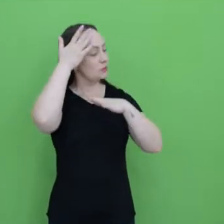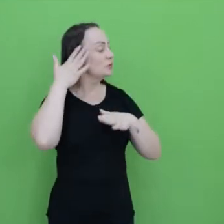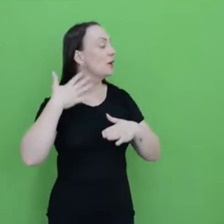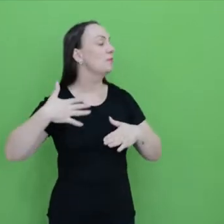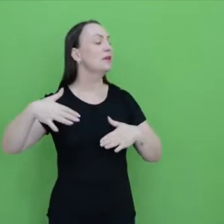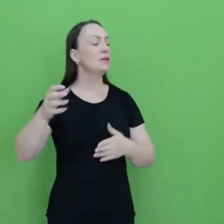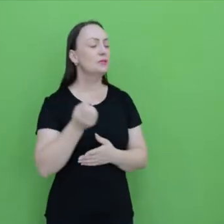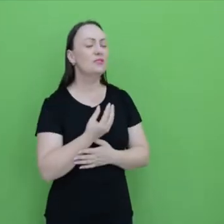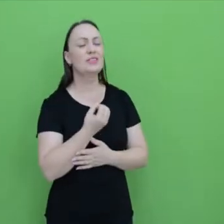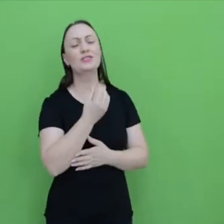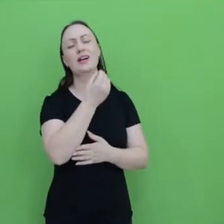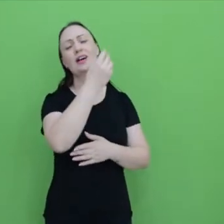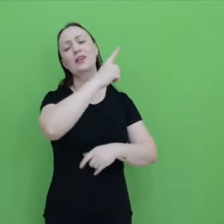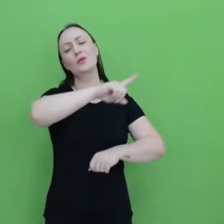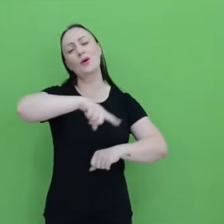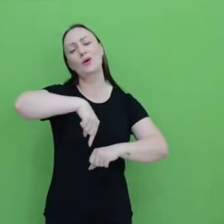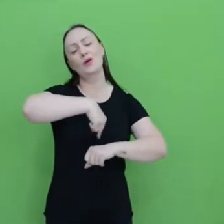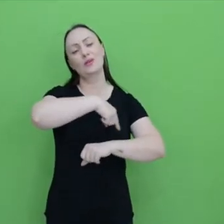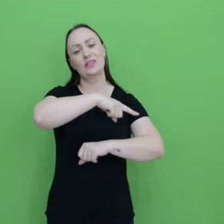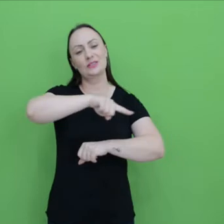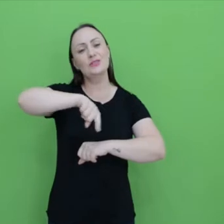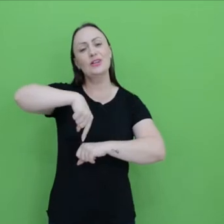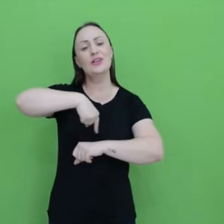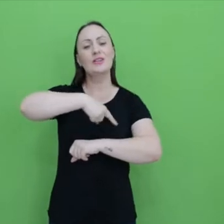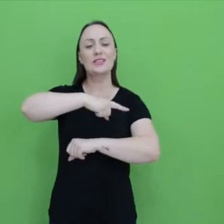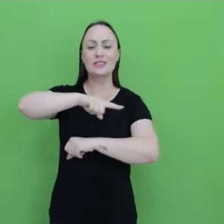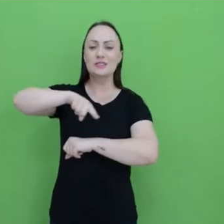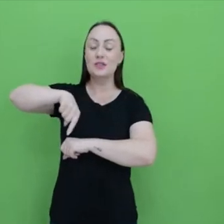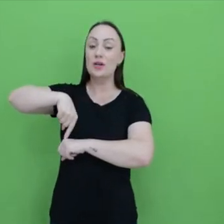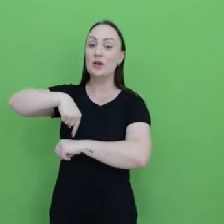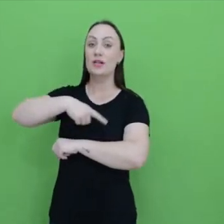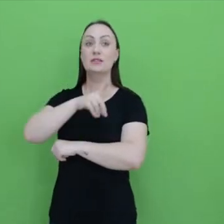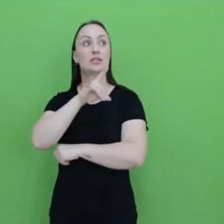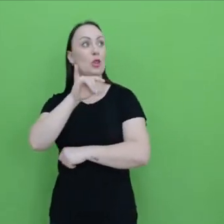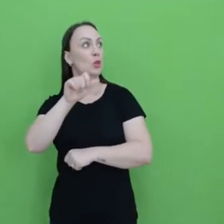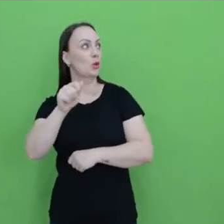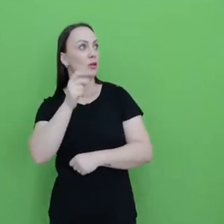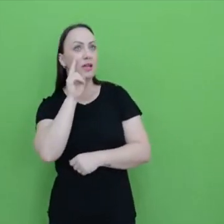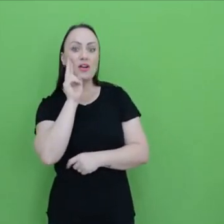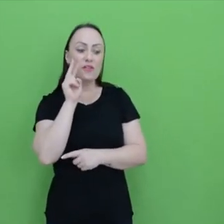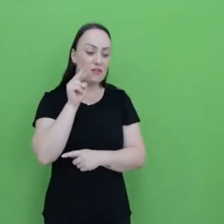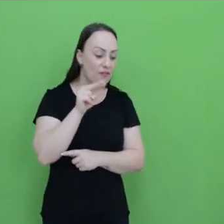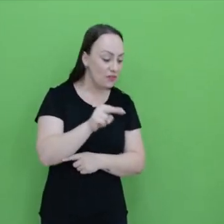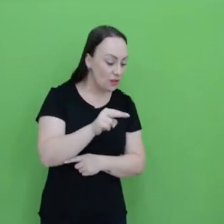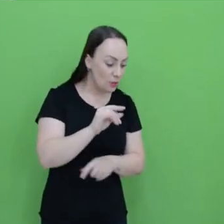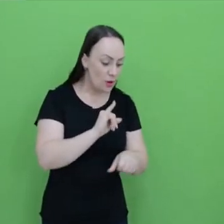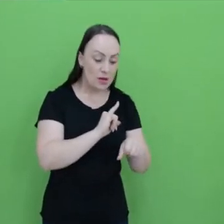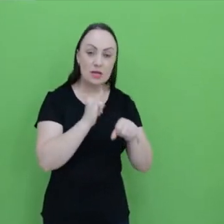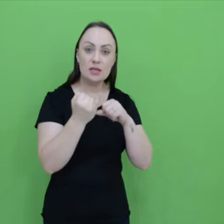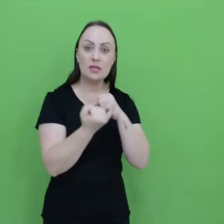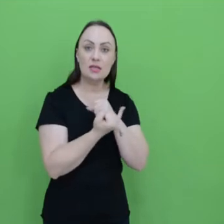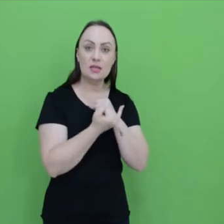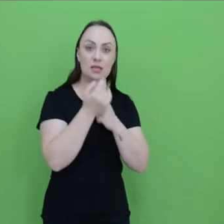Viajaram por muitas e muitas horas, até que Doia avistou lá de cima uma